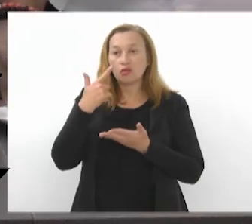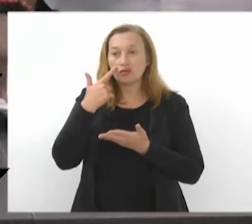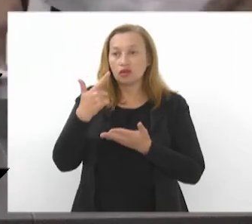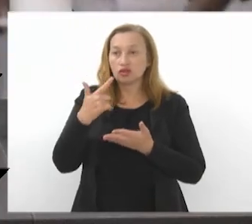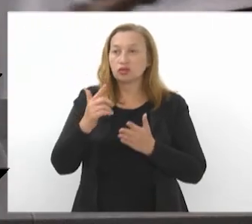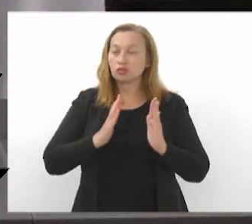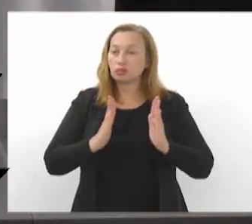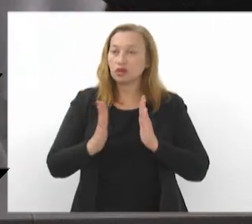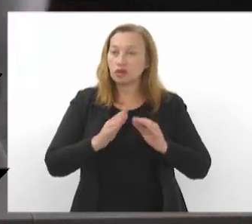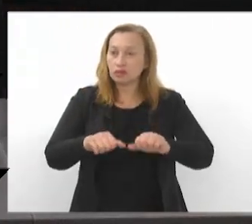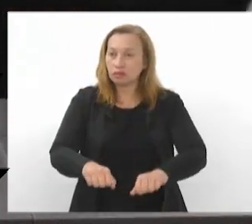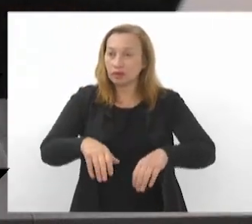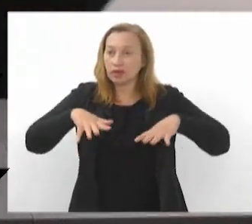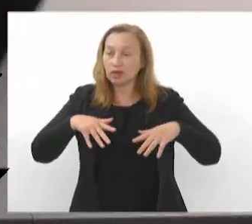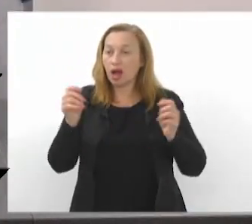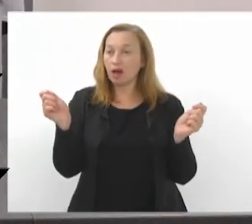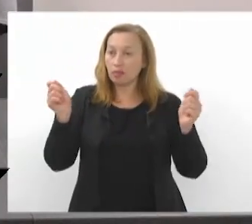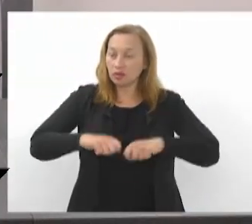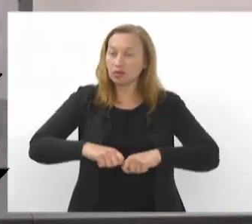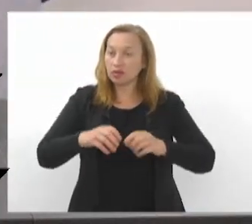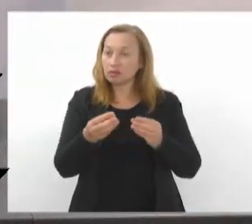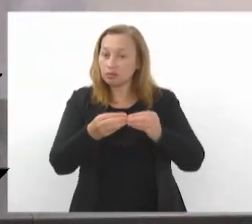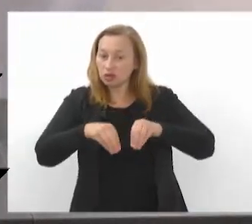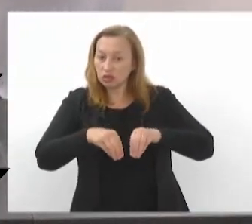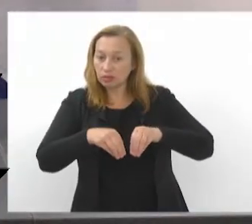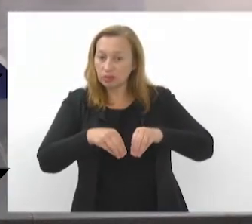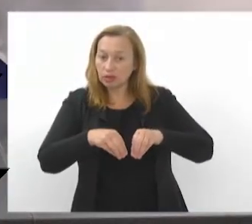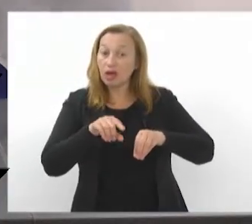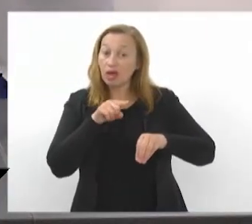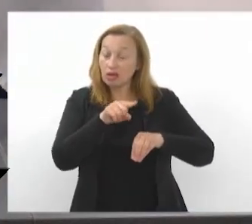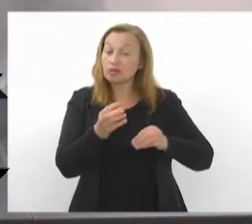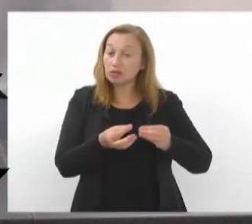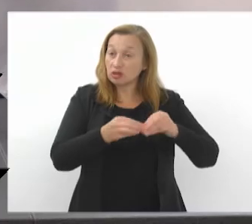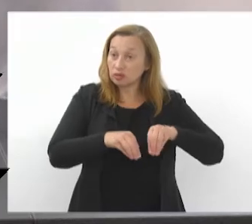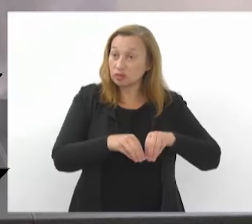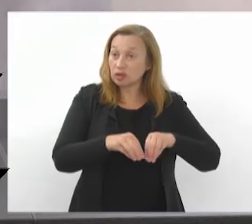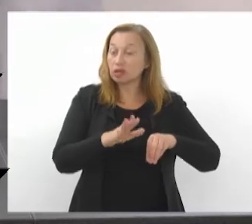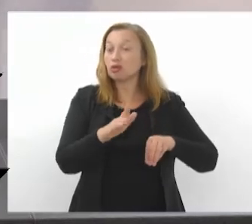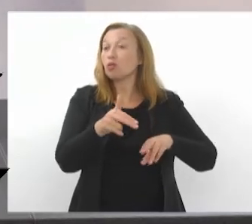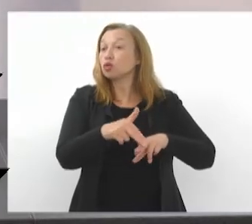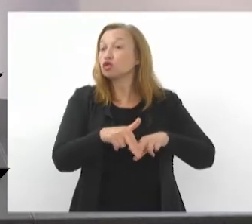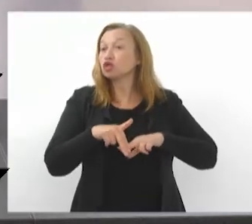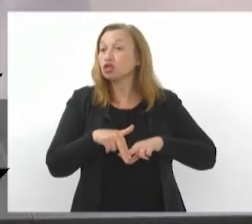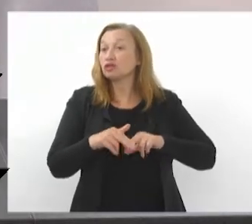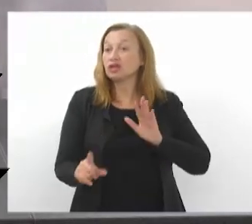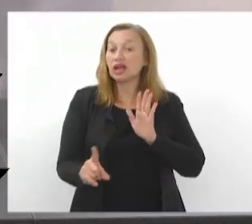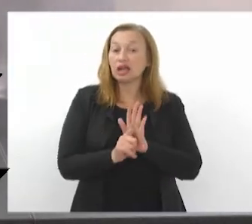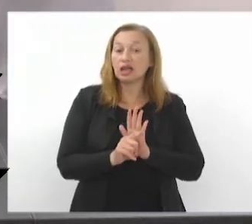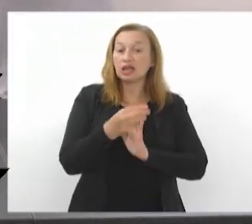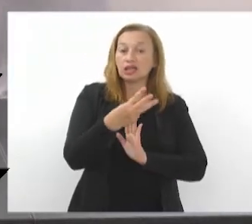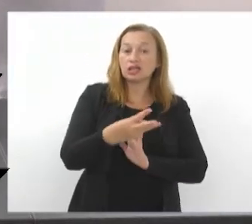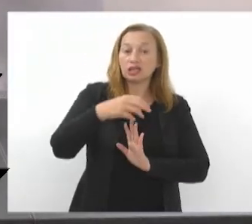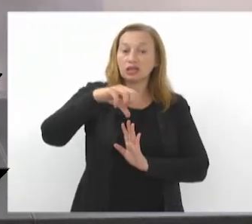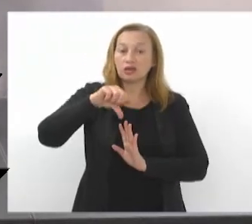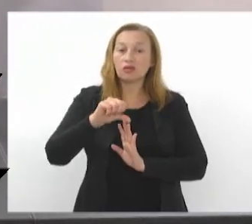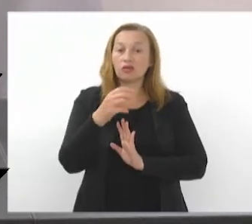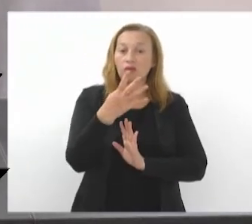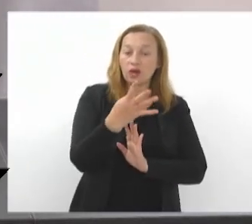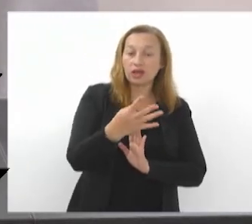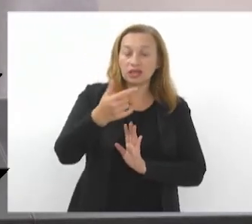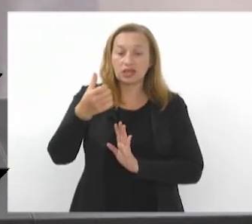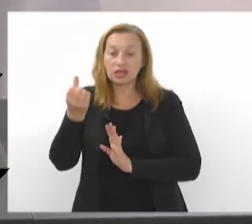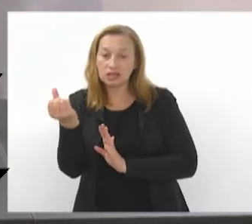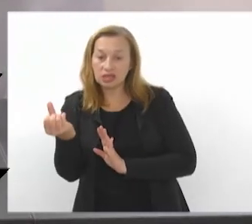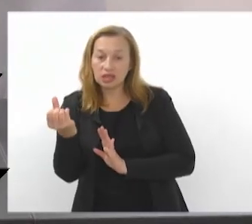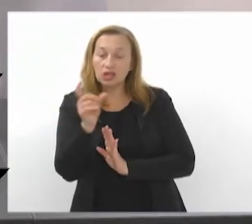plenária a possibilidade de uma prejudicabilidade. Essa prejudicabilidade seria em razão da Lei 3946, que